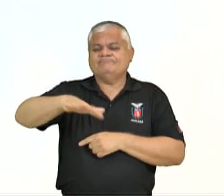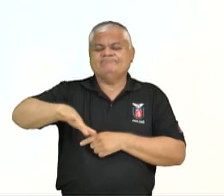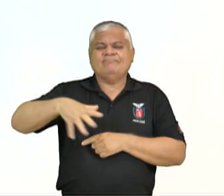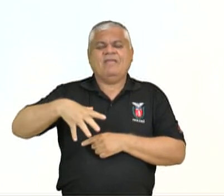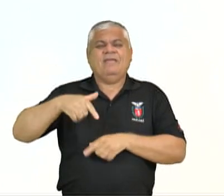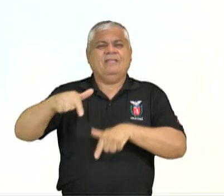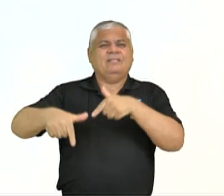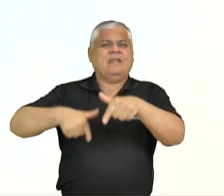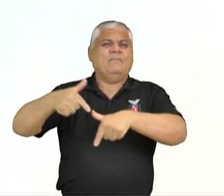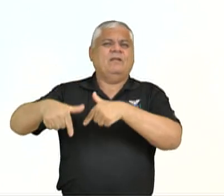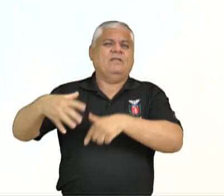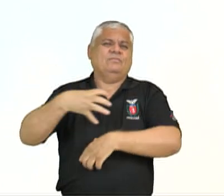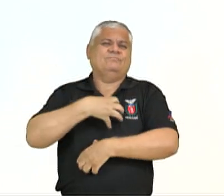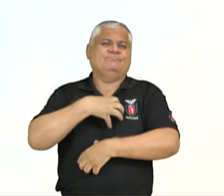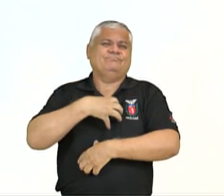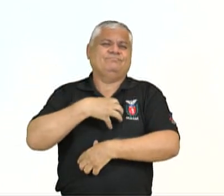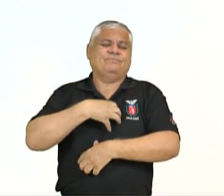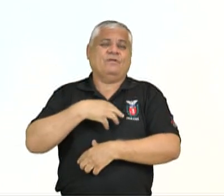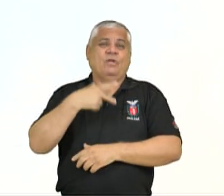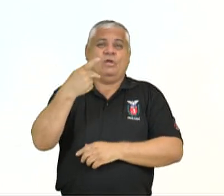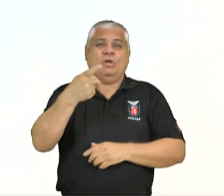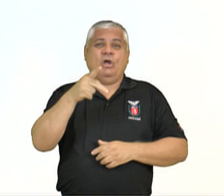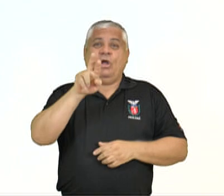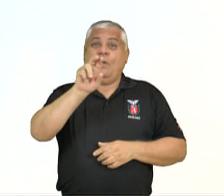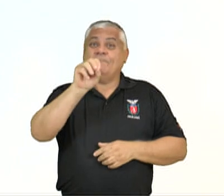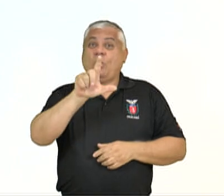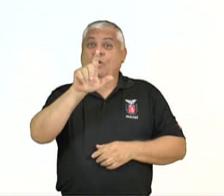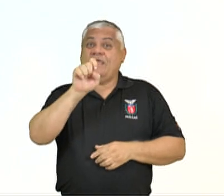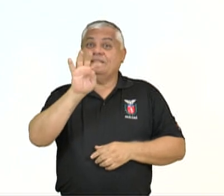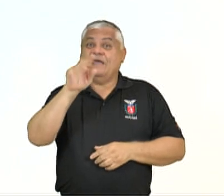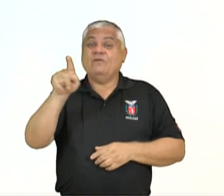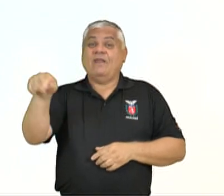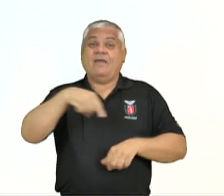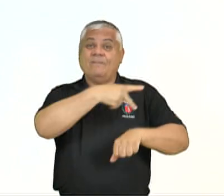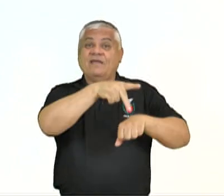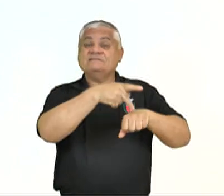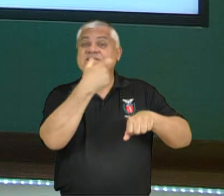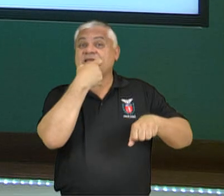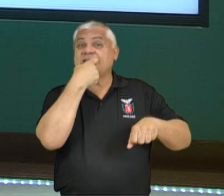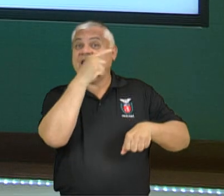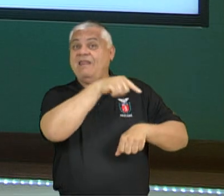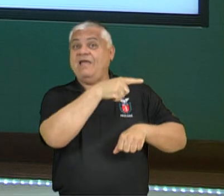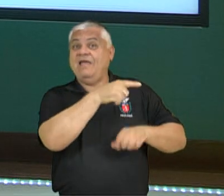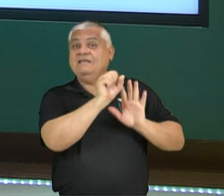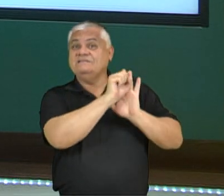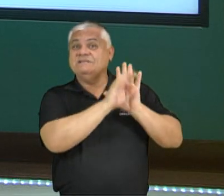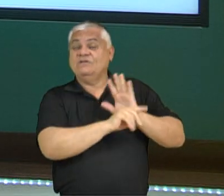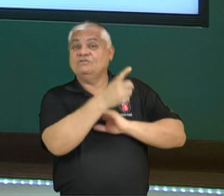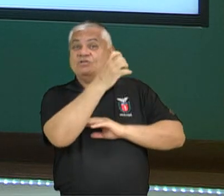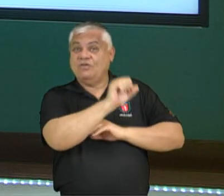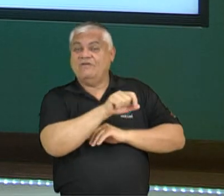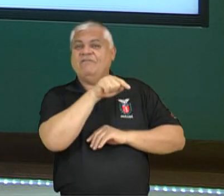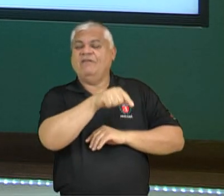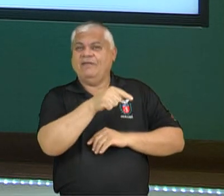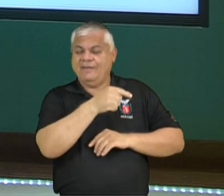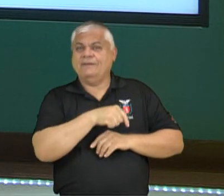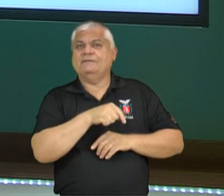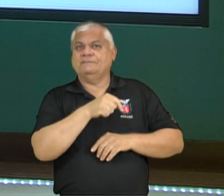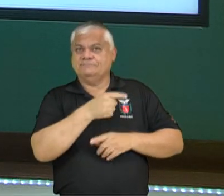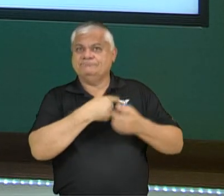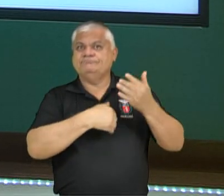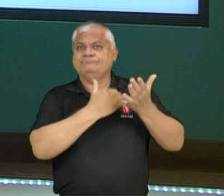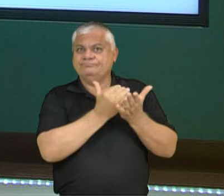trabalhadora, que podemos chamar de proletário, na Inglaterra do século XIX, no contexto da Revolução